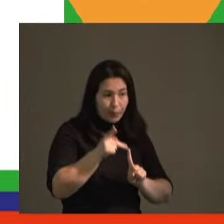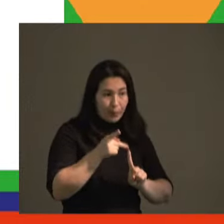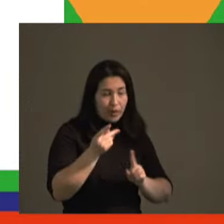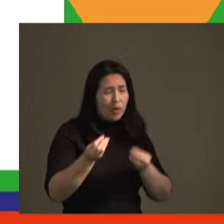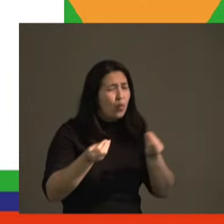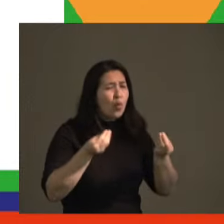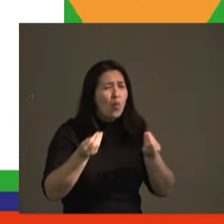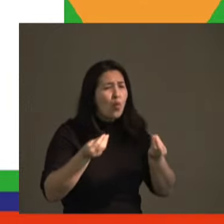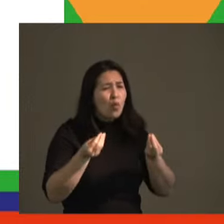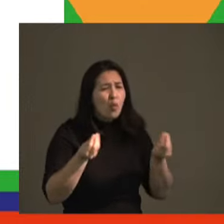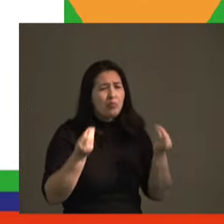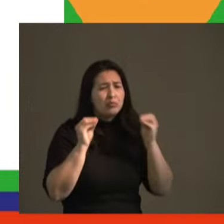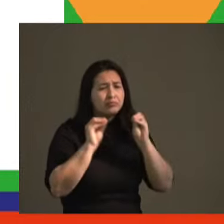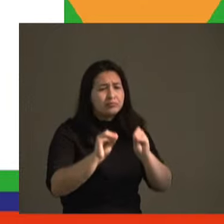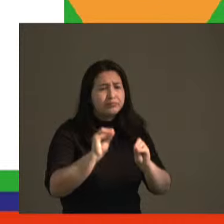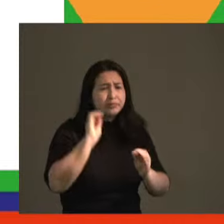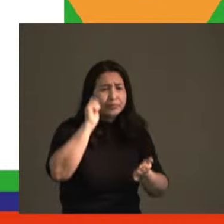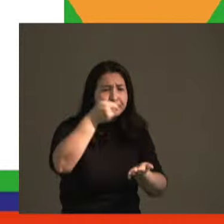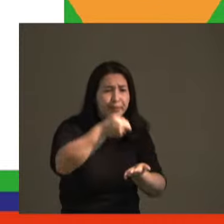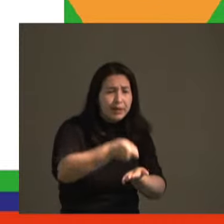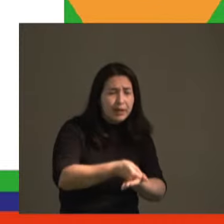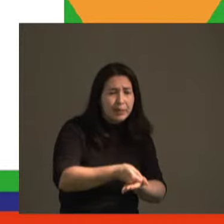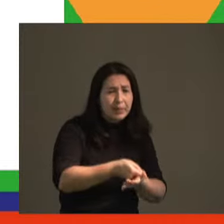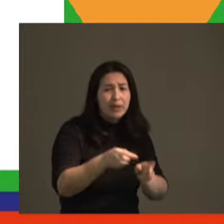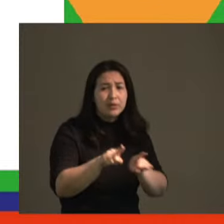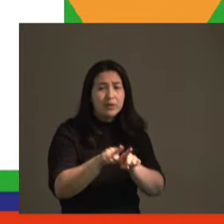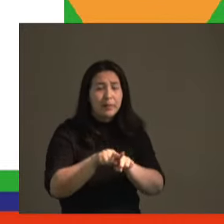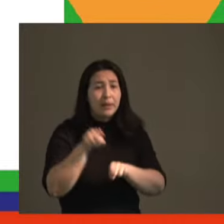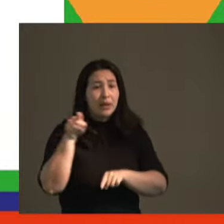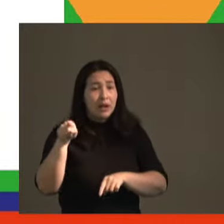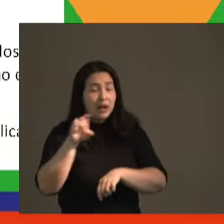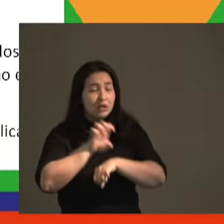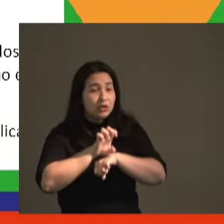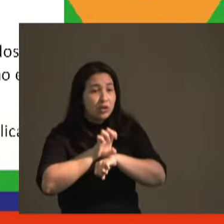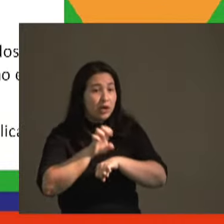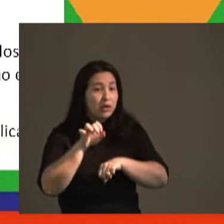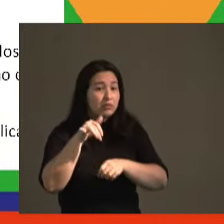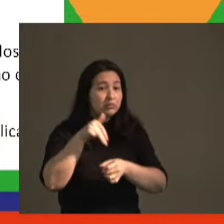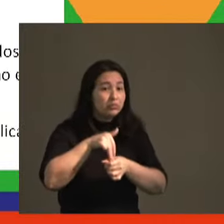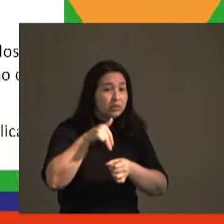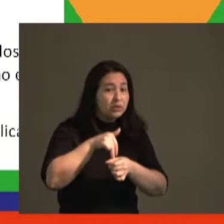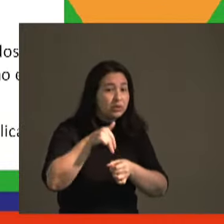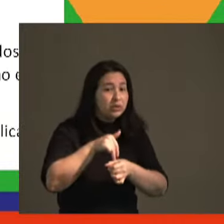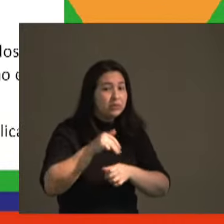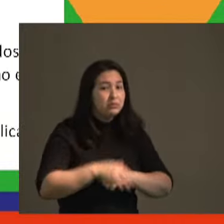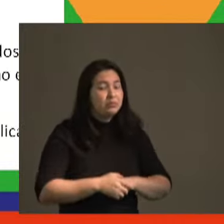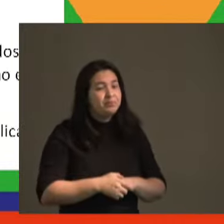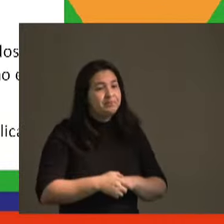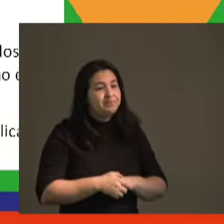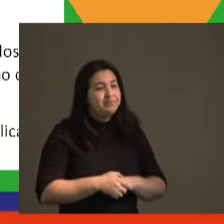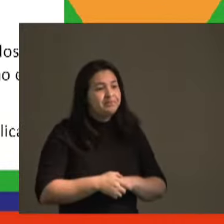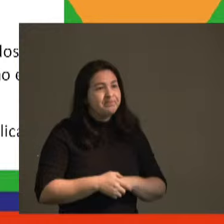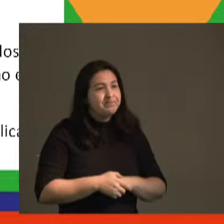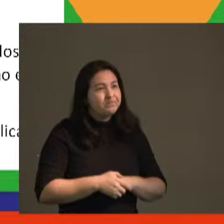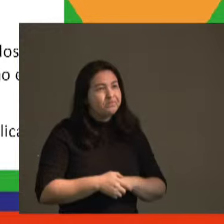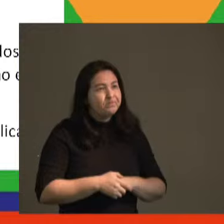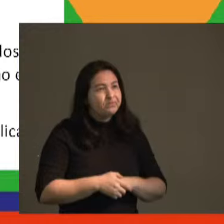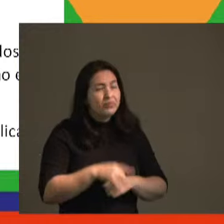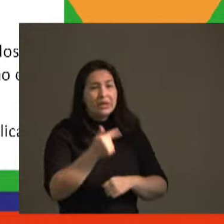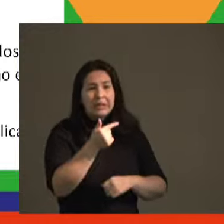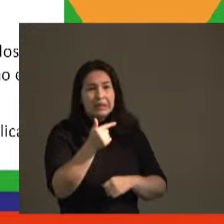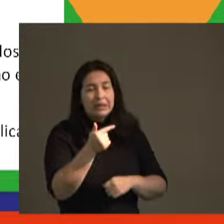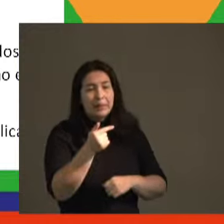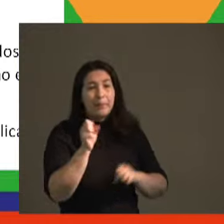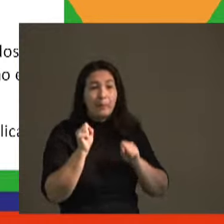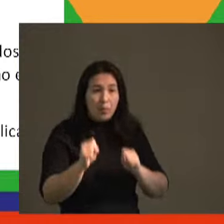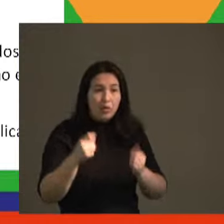se dar na pactuação com os estados e os municípios, está aí. Como ocorrerão, né, o financiamento,